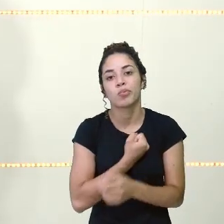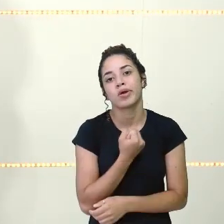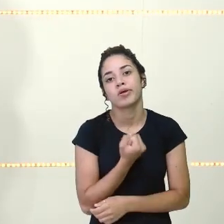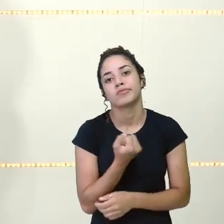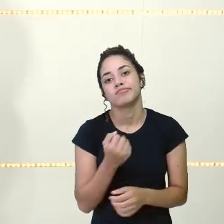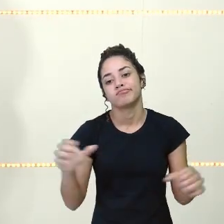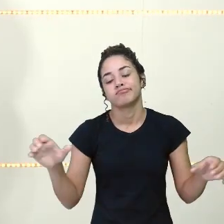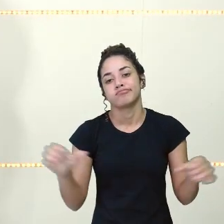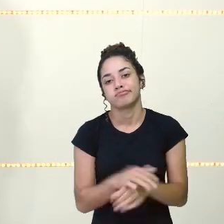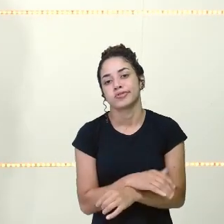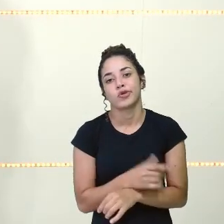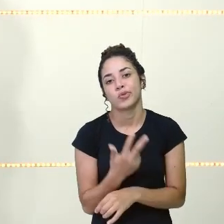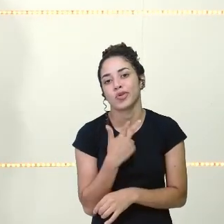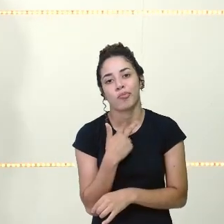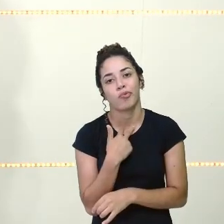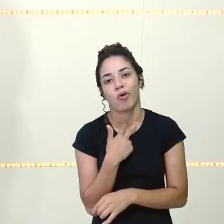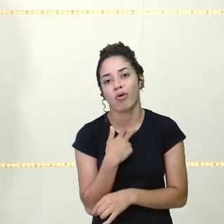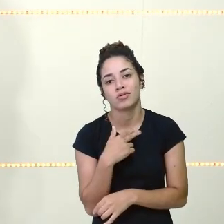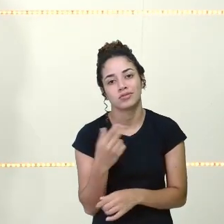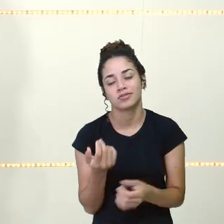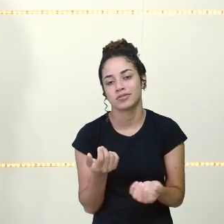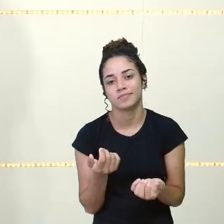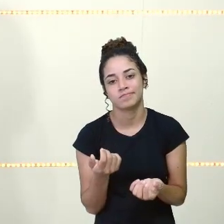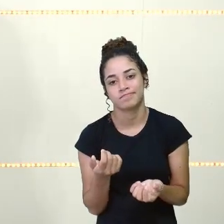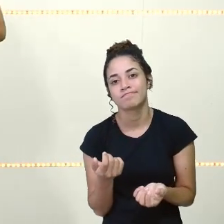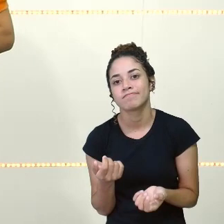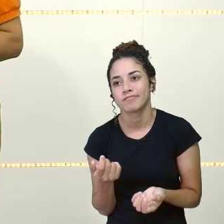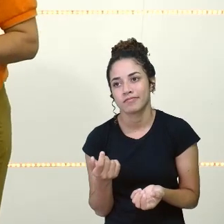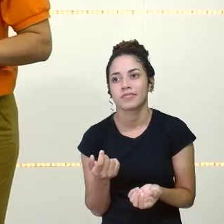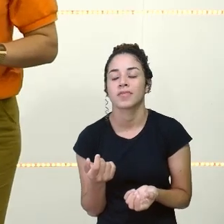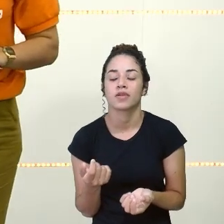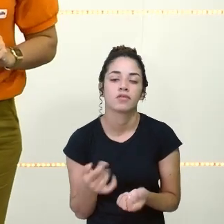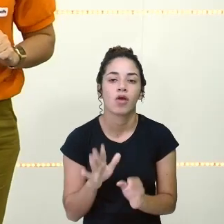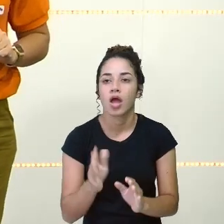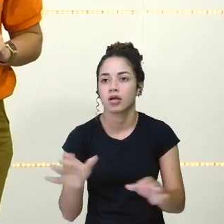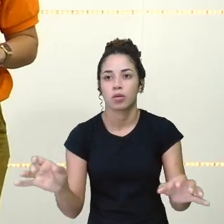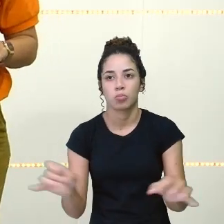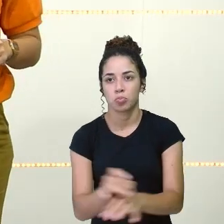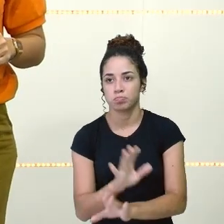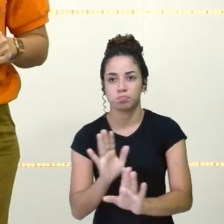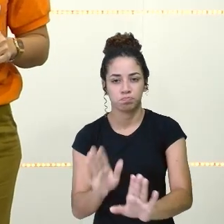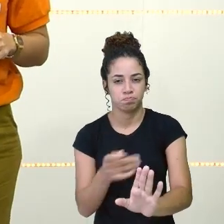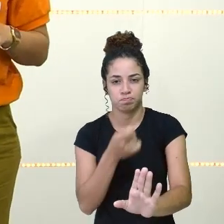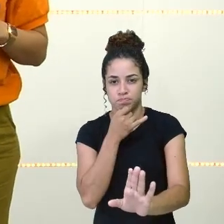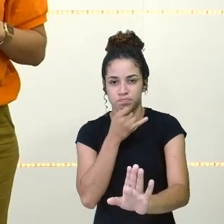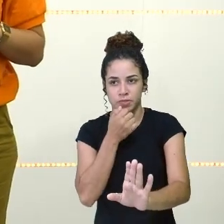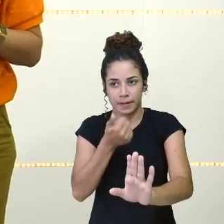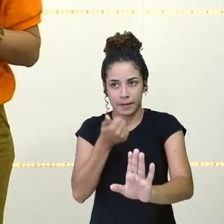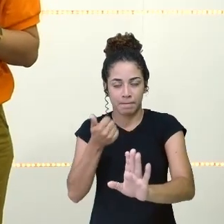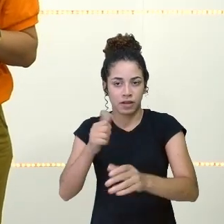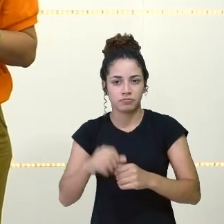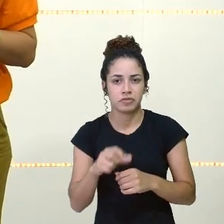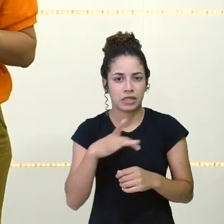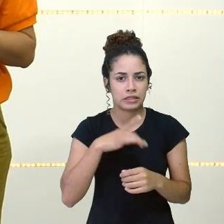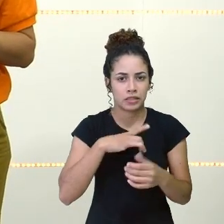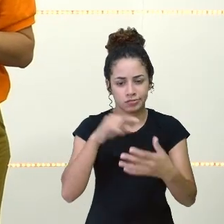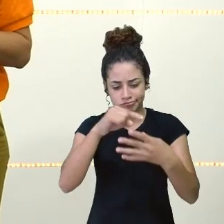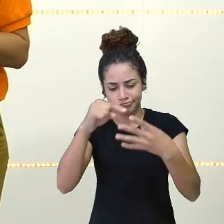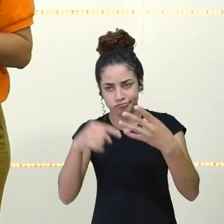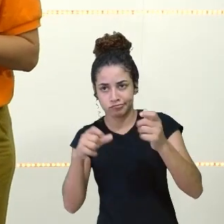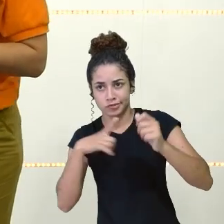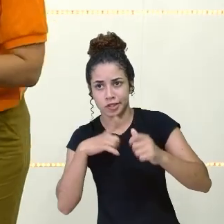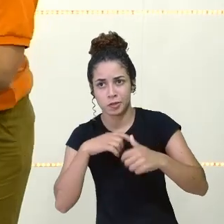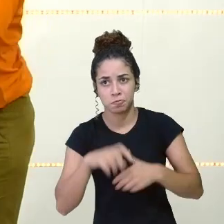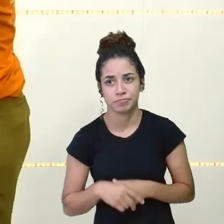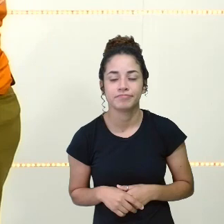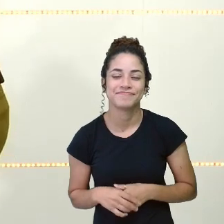1 para 7 sem quebrar. Então, a minha conta acaba aí. Tem alternativa para isso?